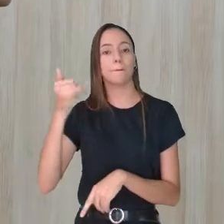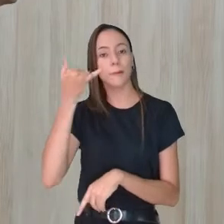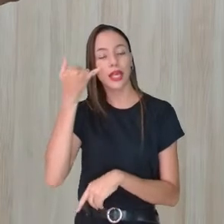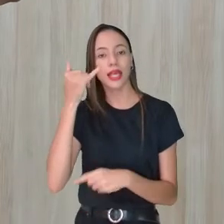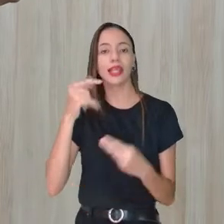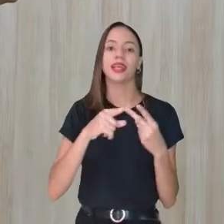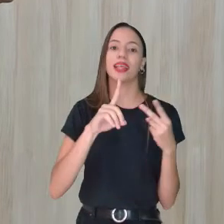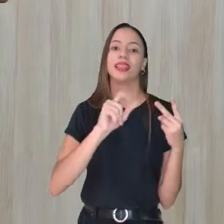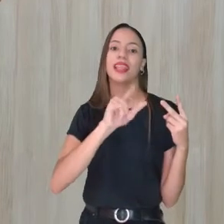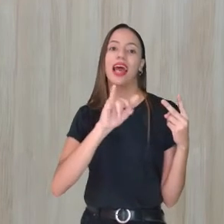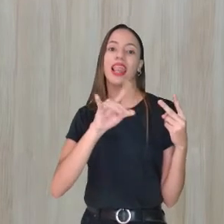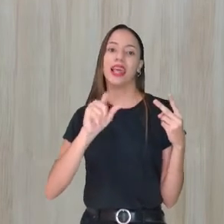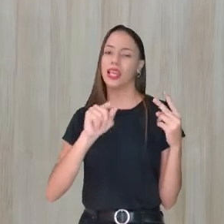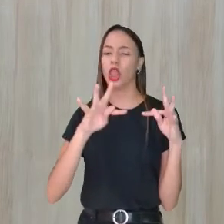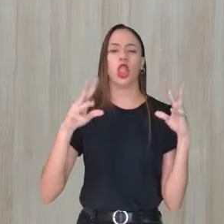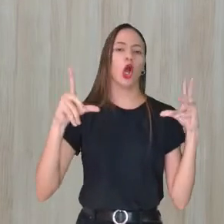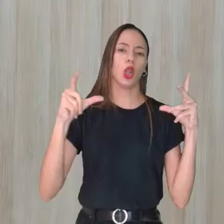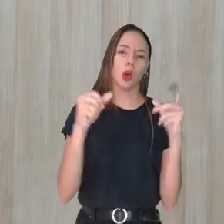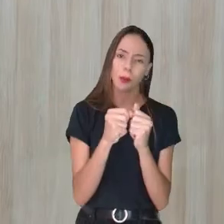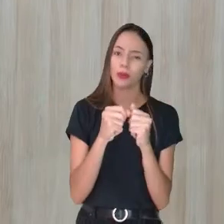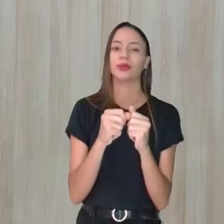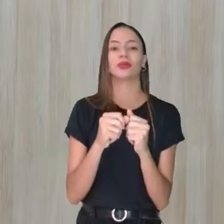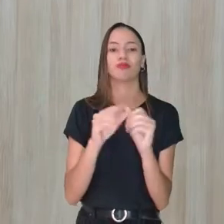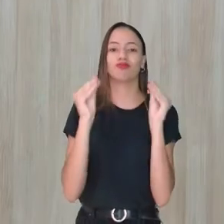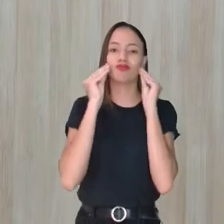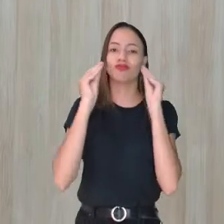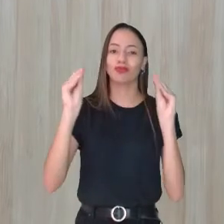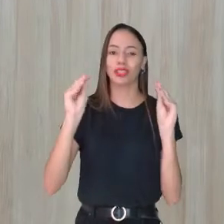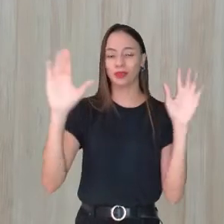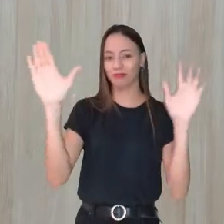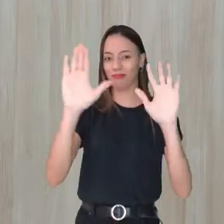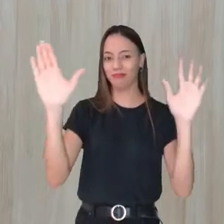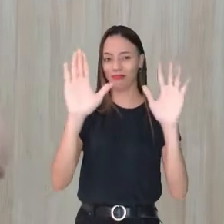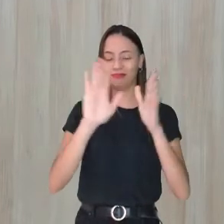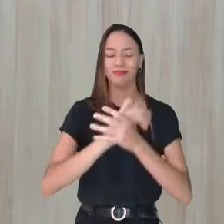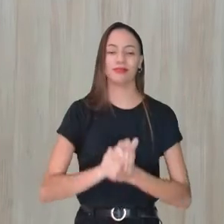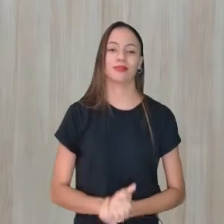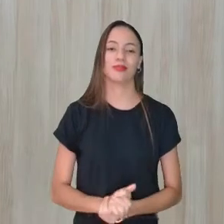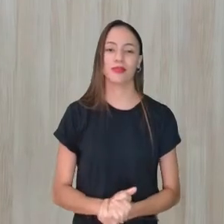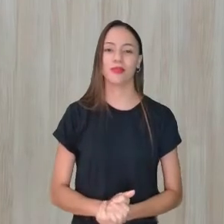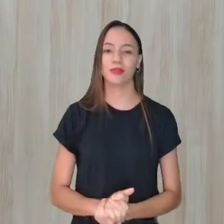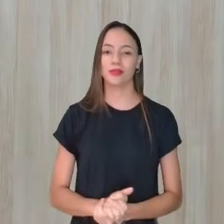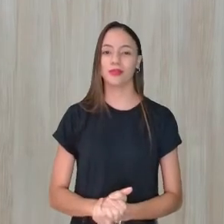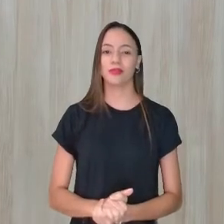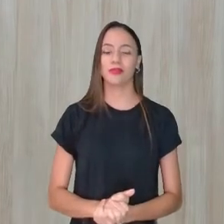Cleiton. Um beijo no coração de todos vocês, queridos. Até mais.